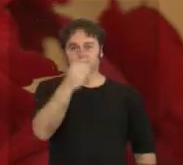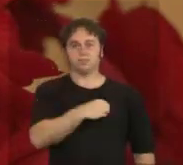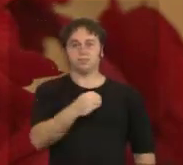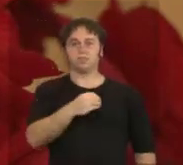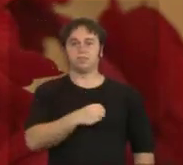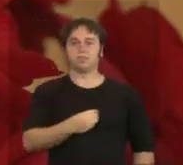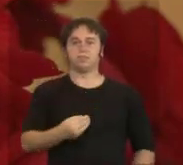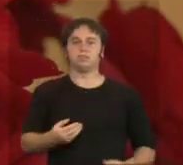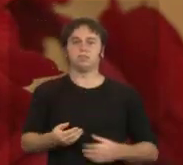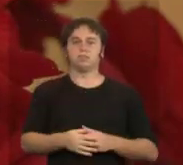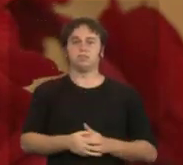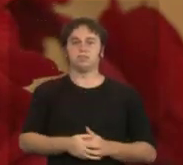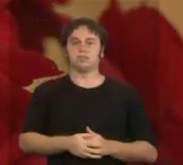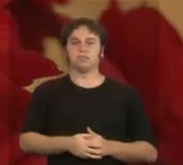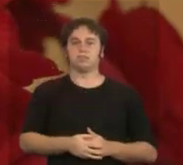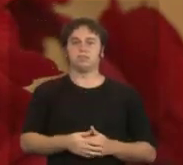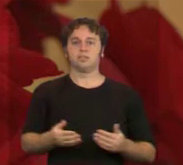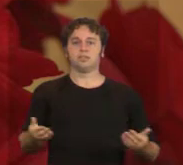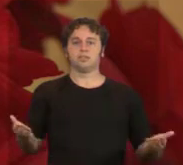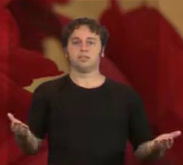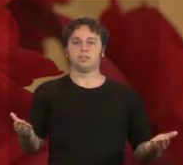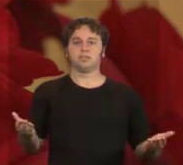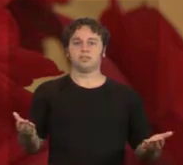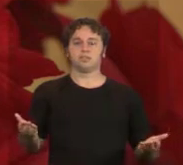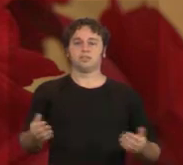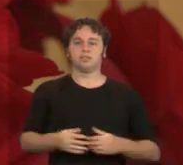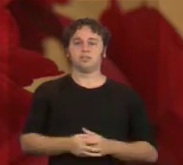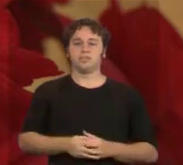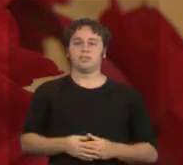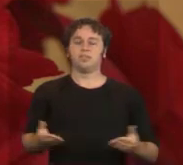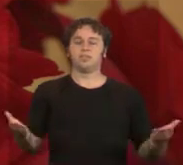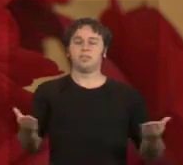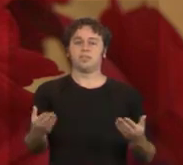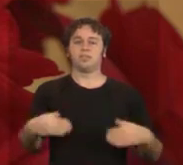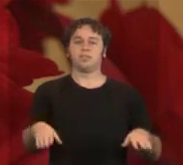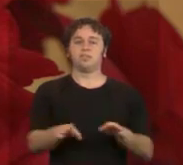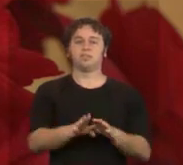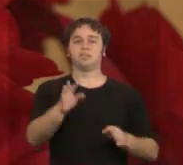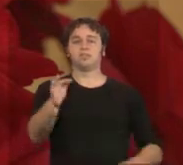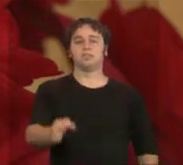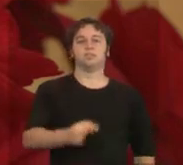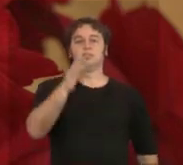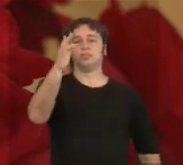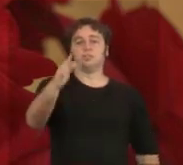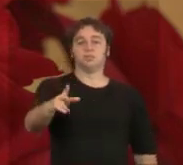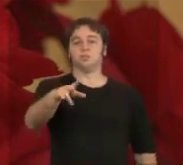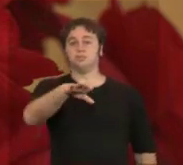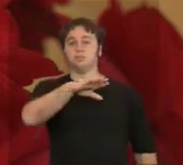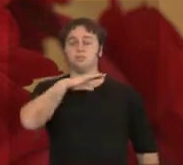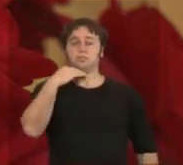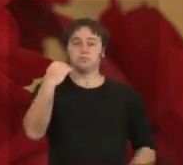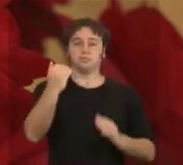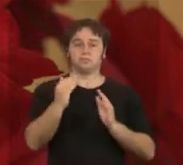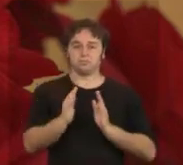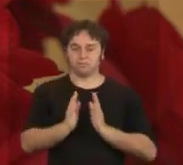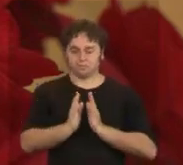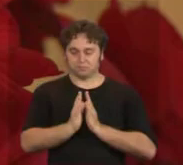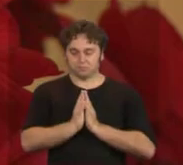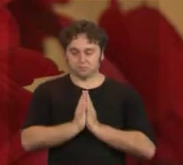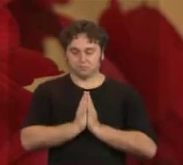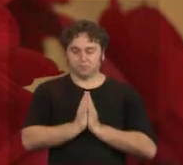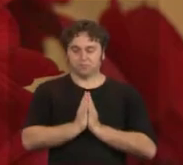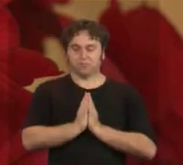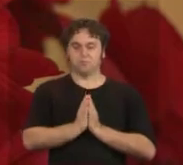nós, pecadores. Santa Maria, Mãe de Deus, rogai por nós, pecadores, agora